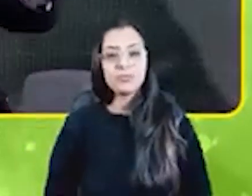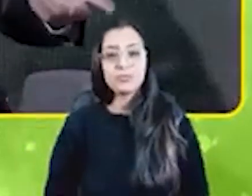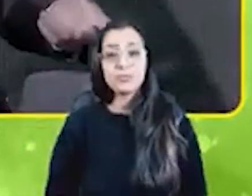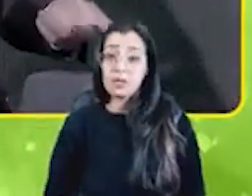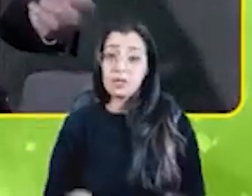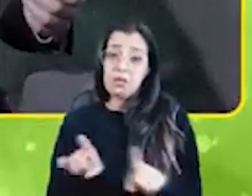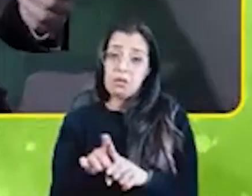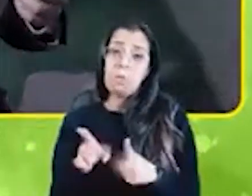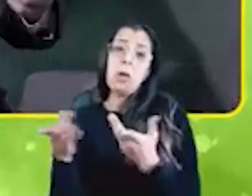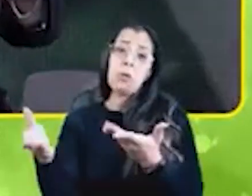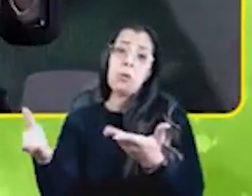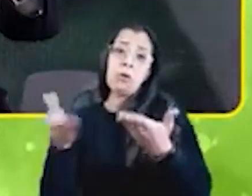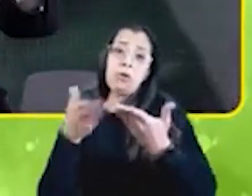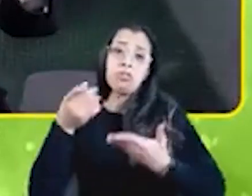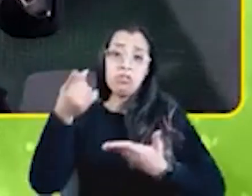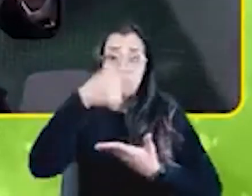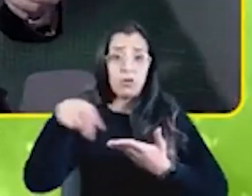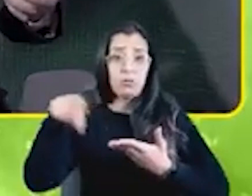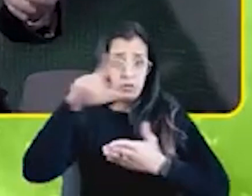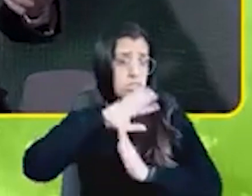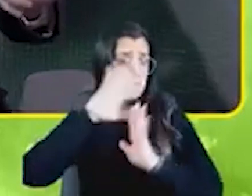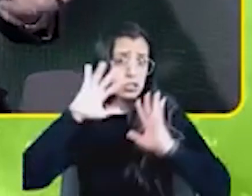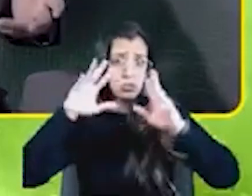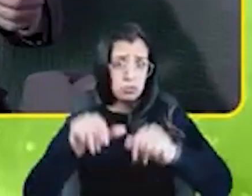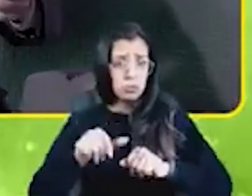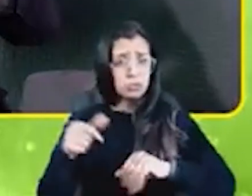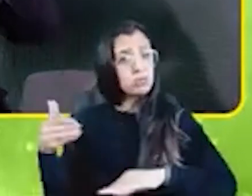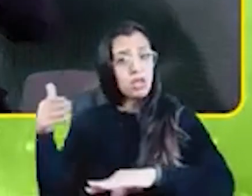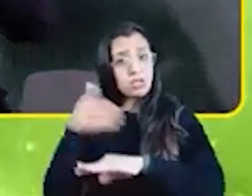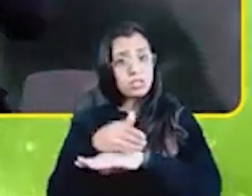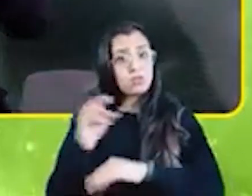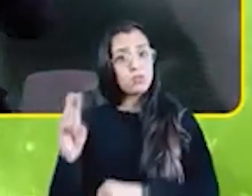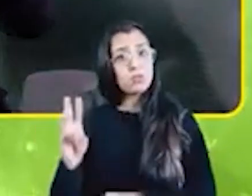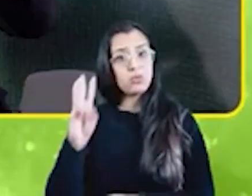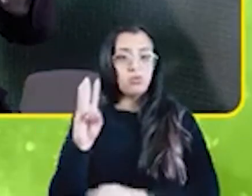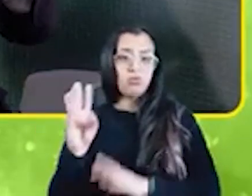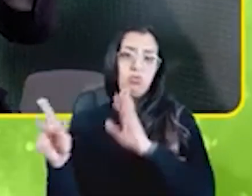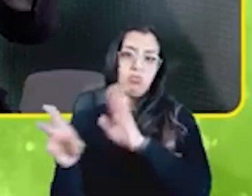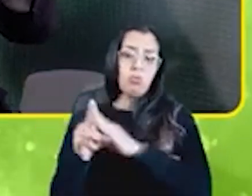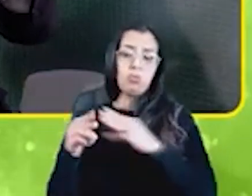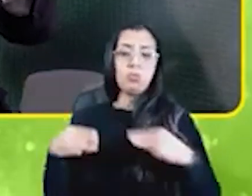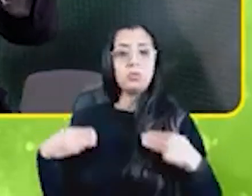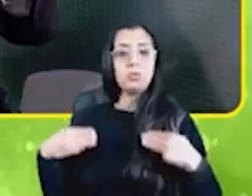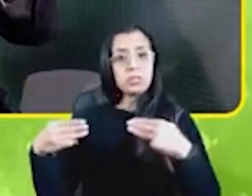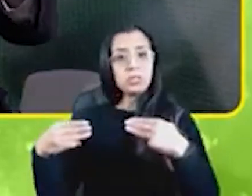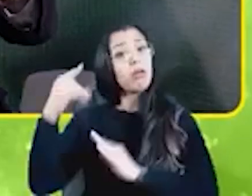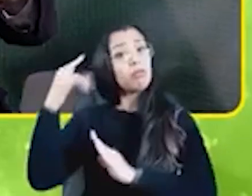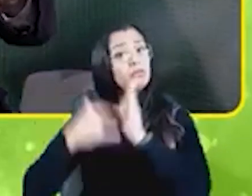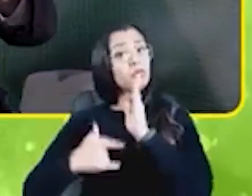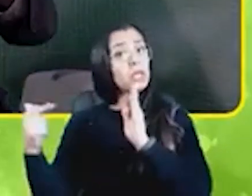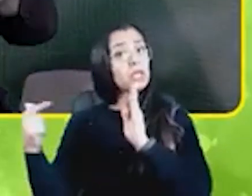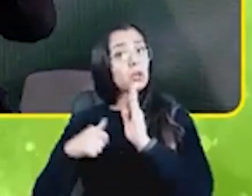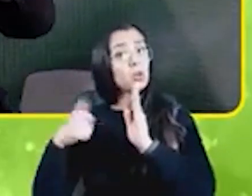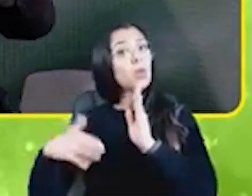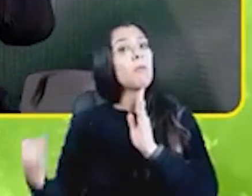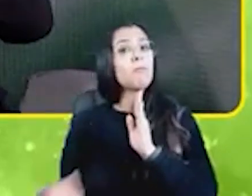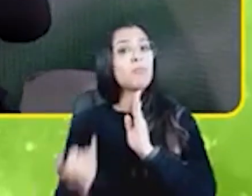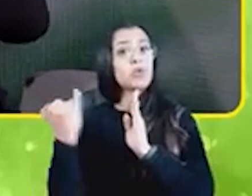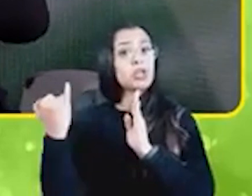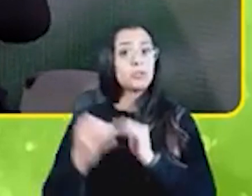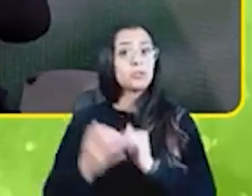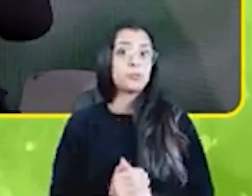convite para todos acessarem o site do ministério um documento muito interessante Além disso nós tivemos ao longo desse ano